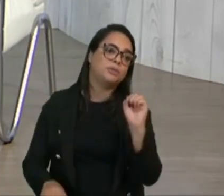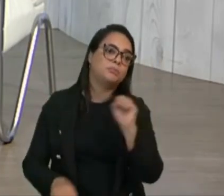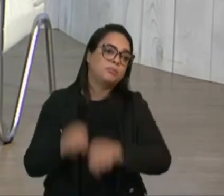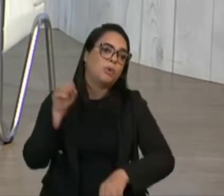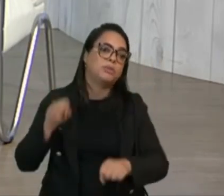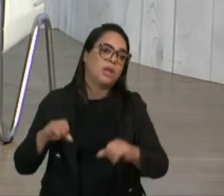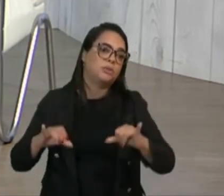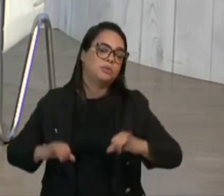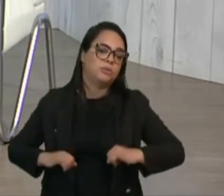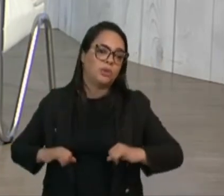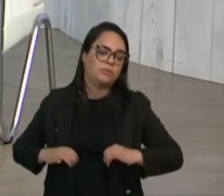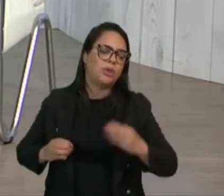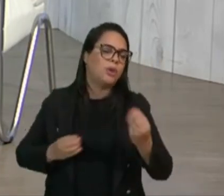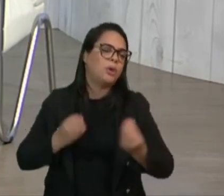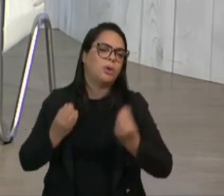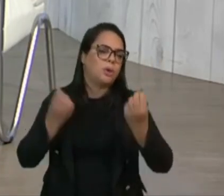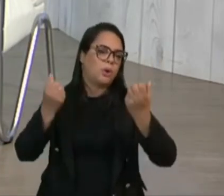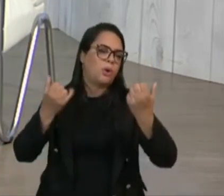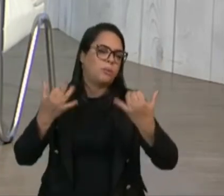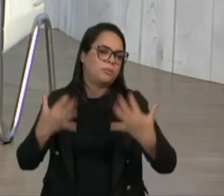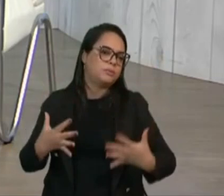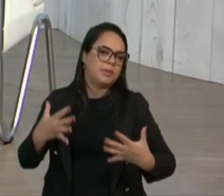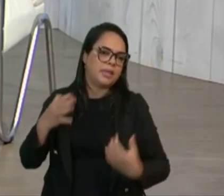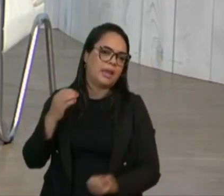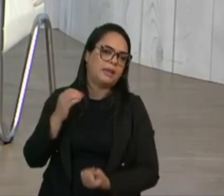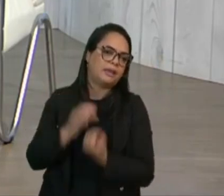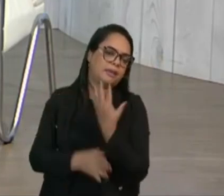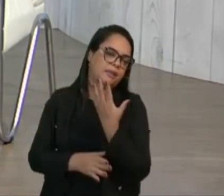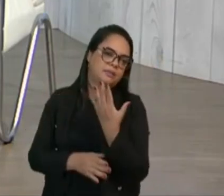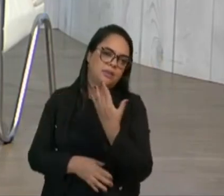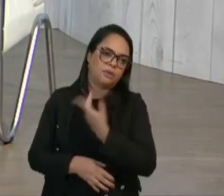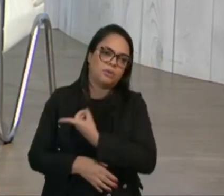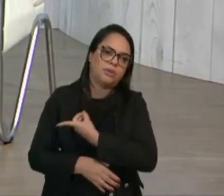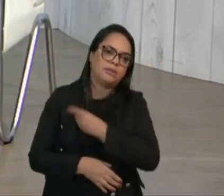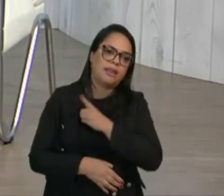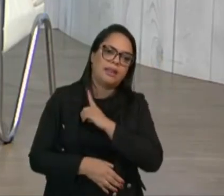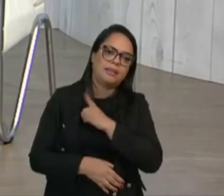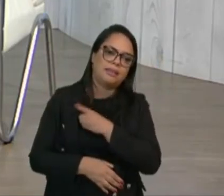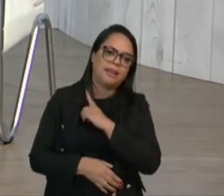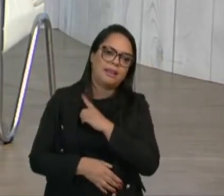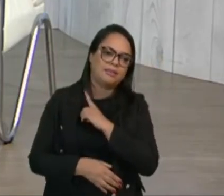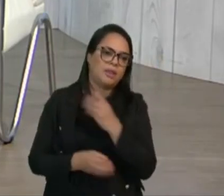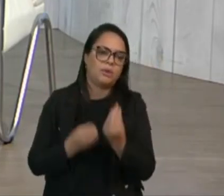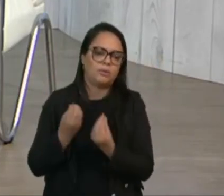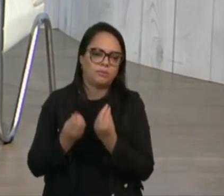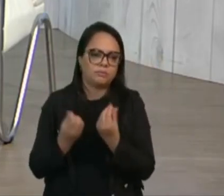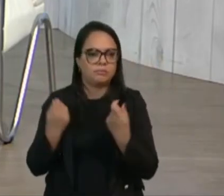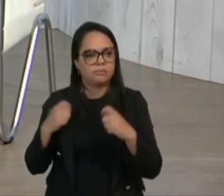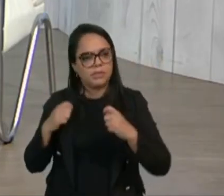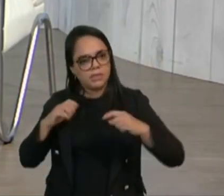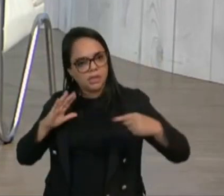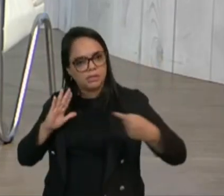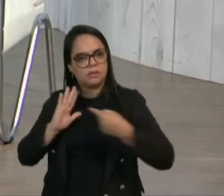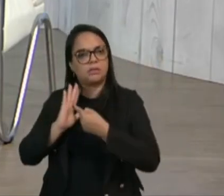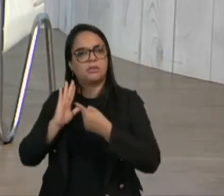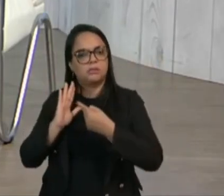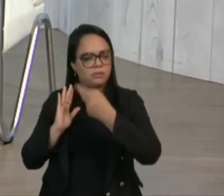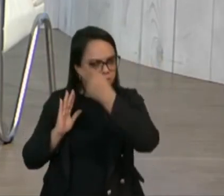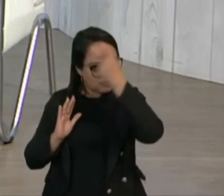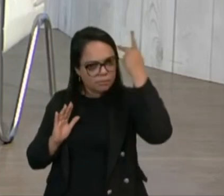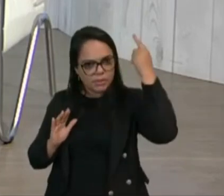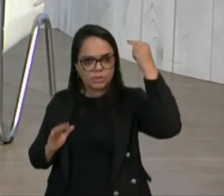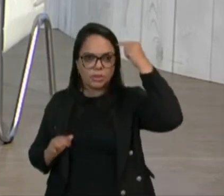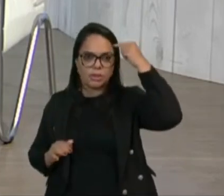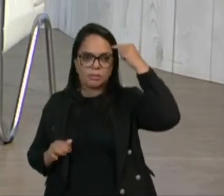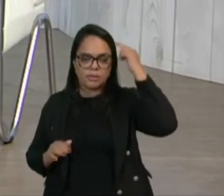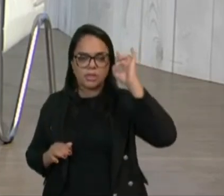tratos, como se justifica a criação de uma delegacia? É que às vezes as pessoas nem denunciam. Tem que denunciar. Então a pessoa acha que ela colocar